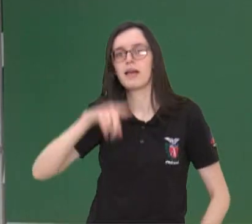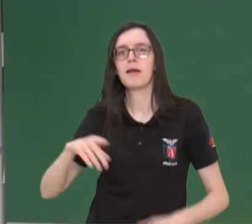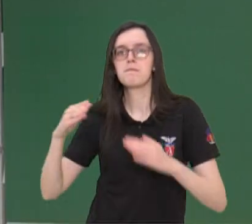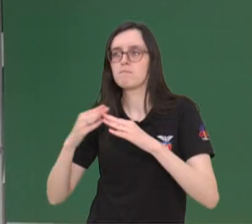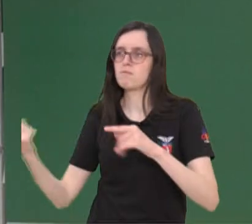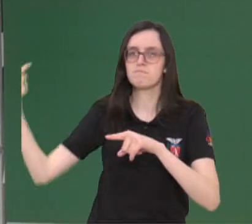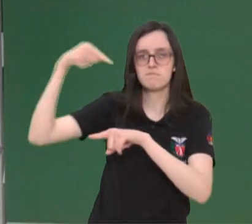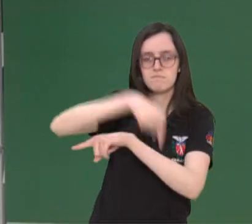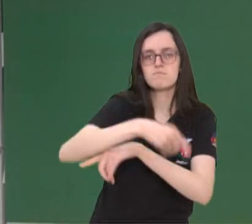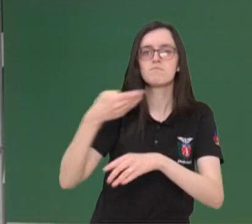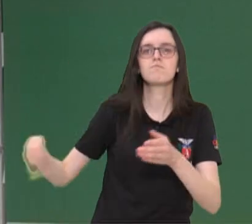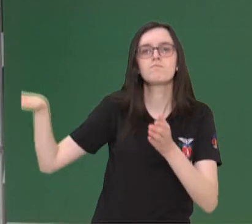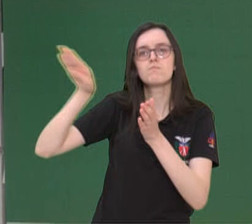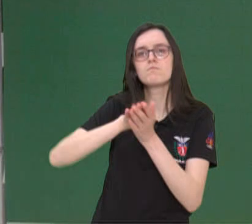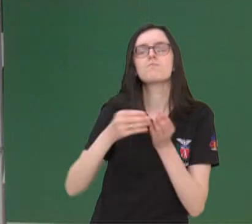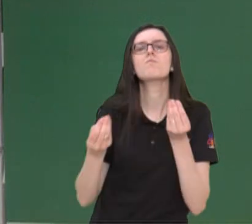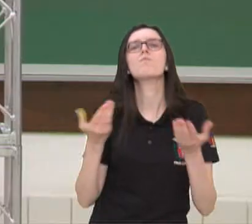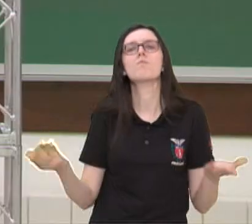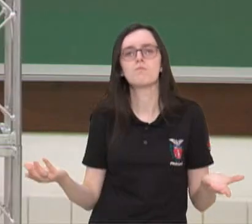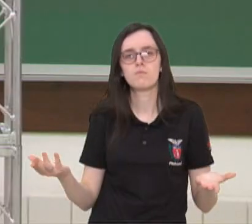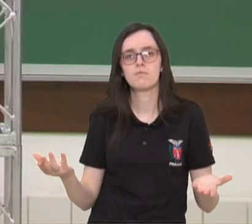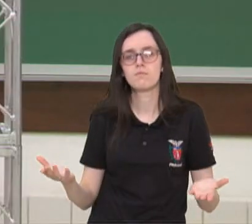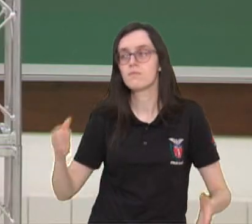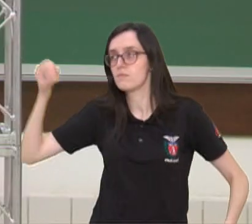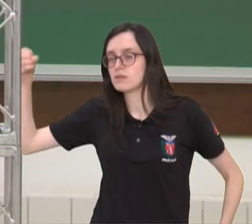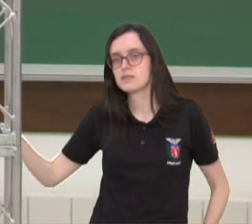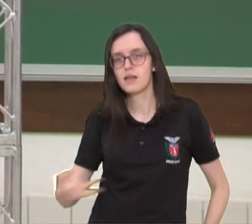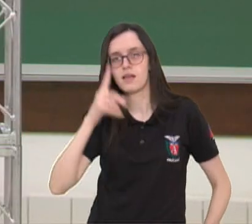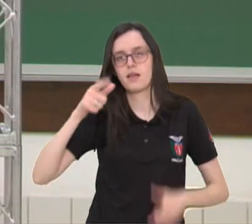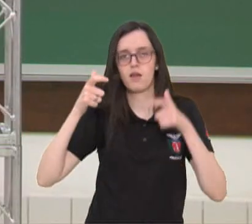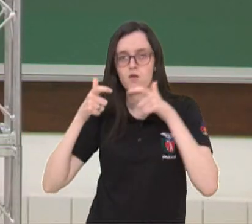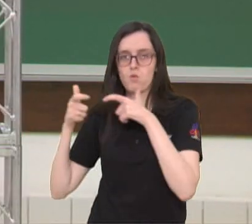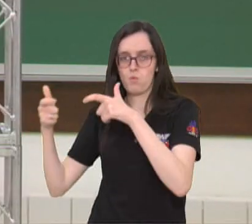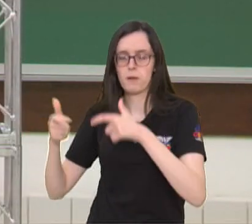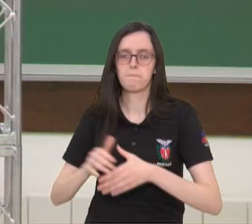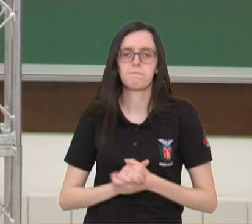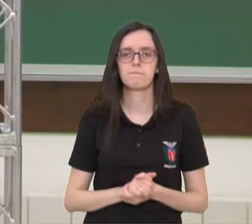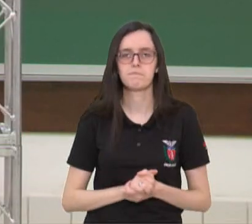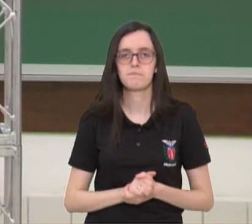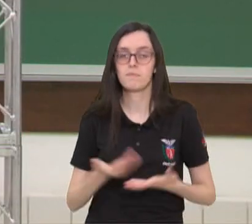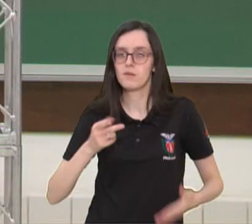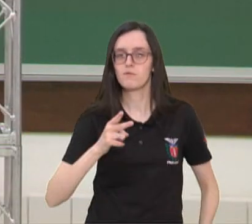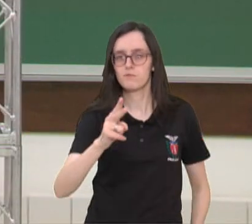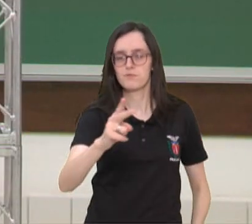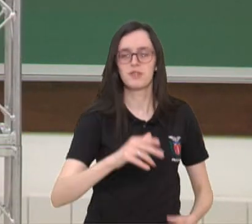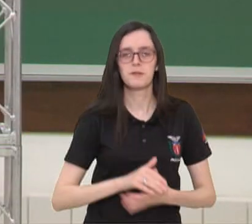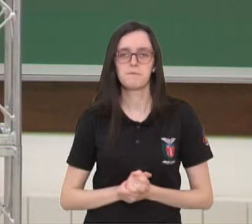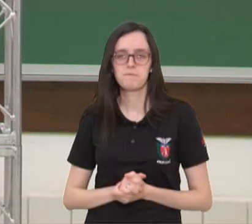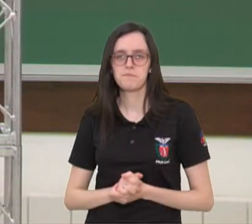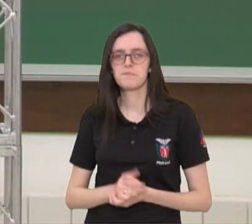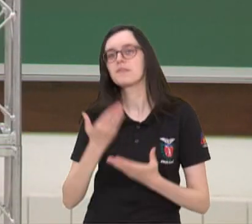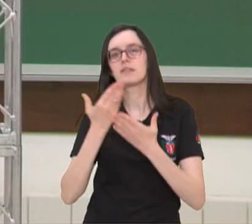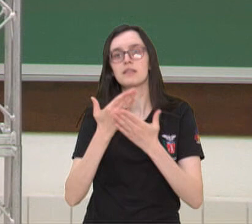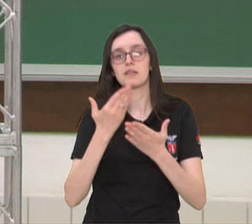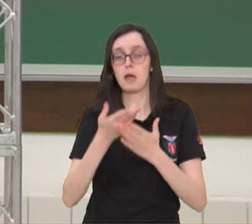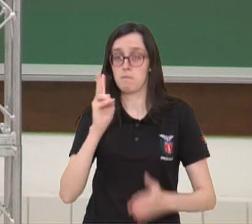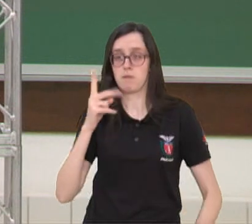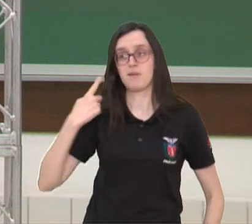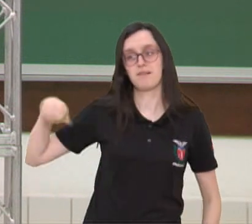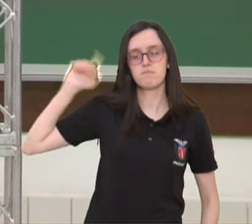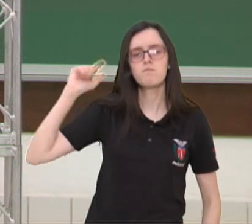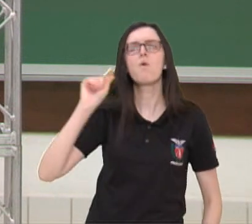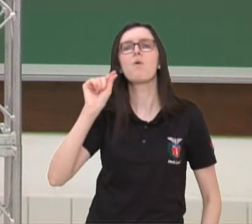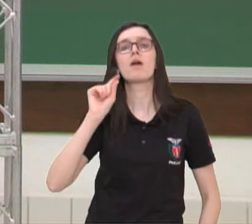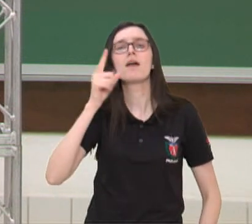imigrantes, eles saíram dessas regiões. Tá? Vamos para frente então. Na aula ainda anterior,